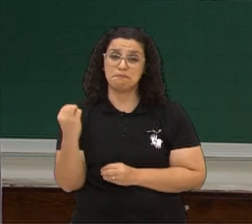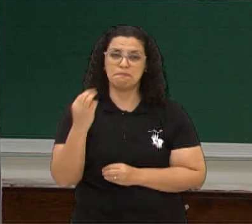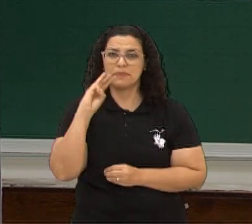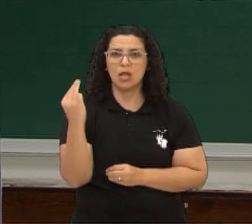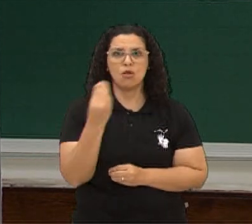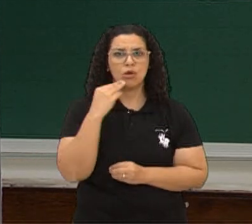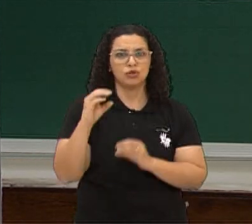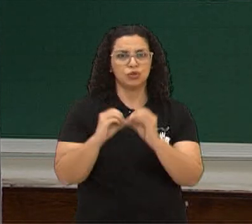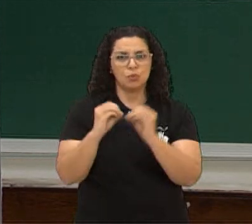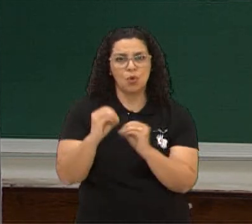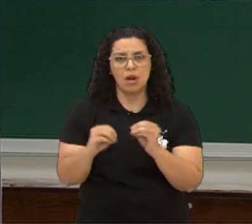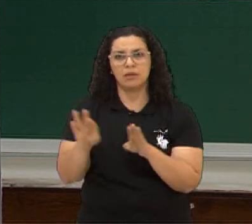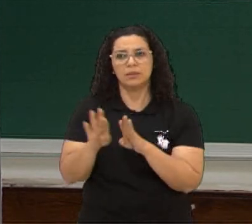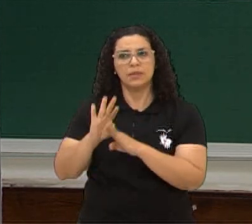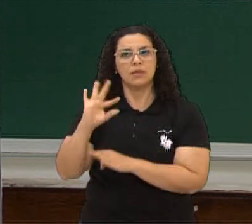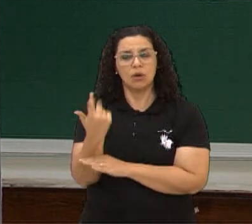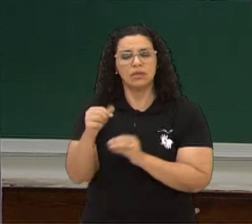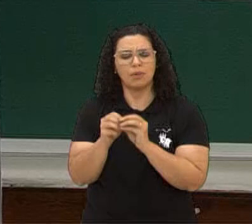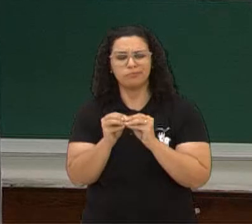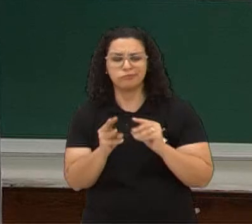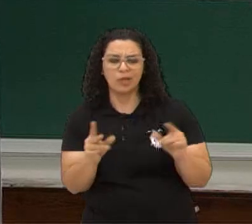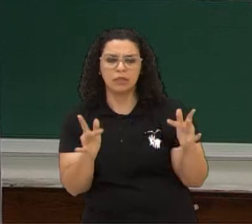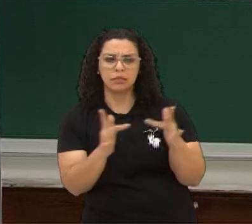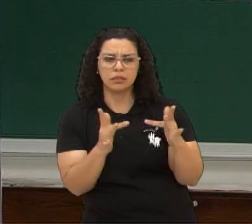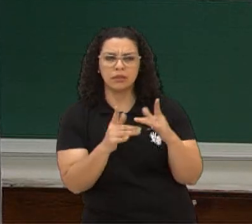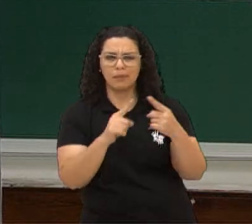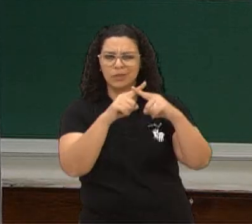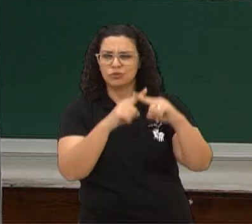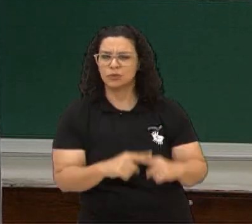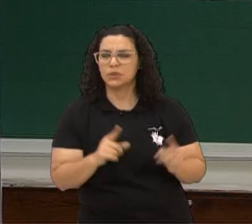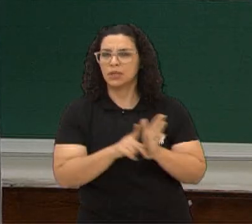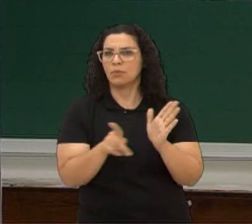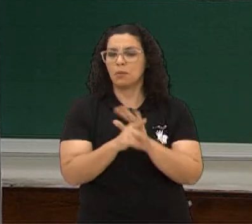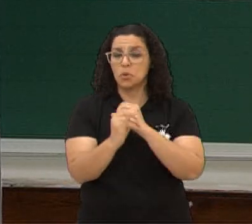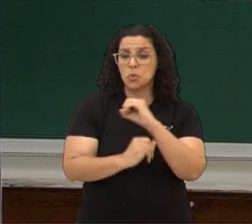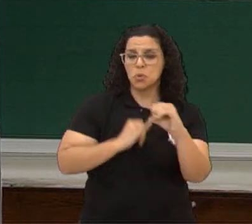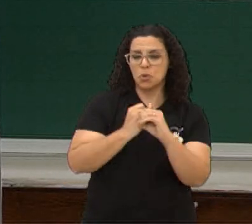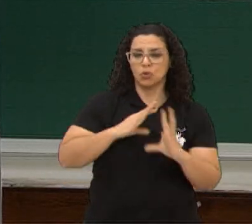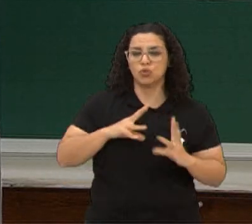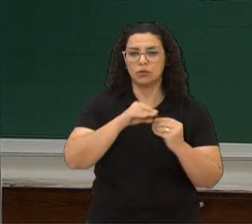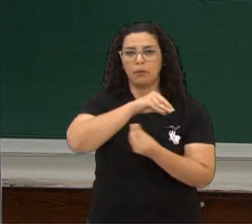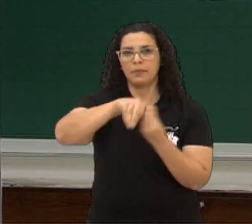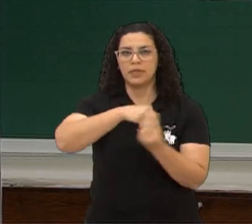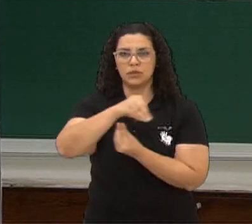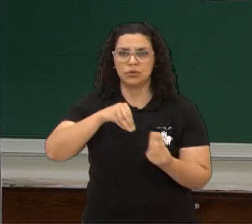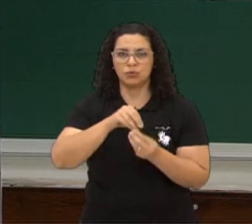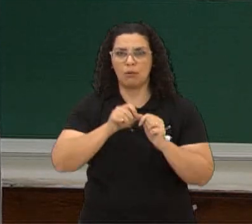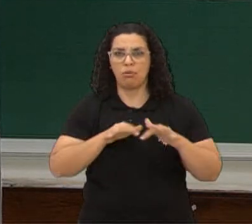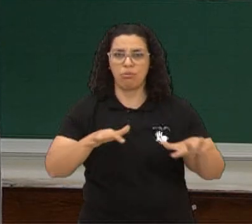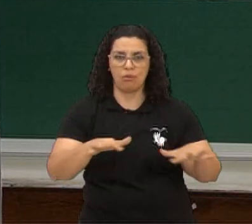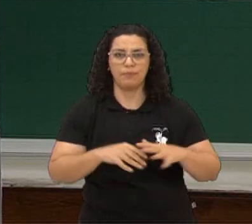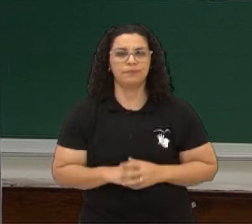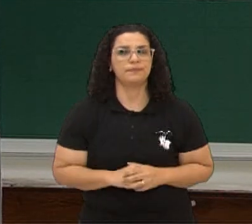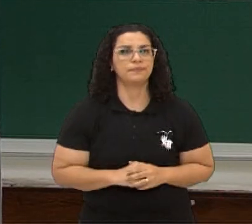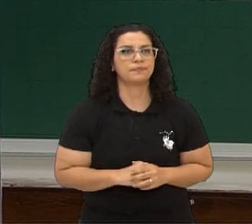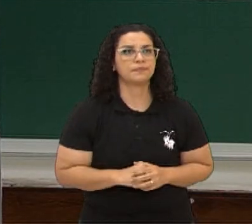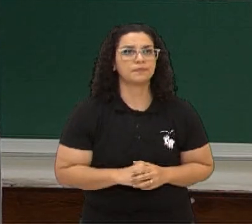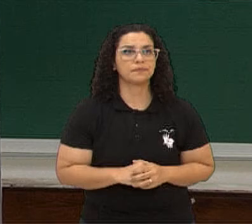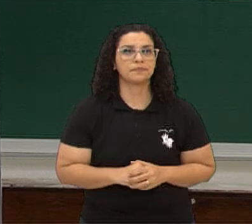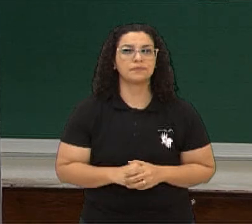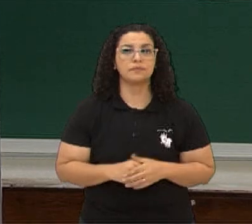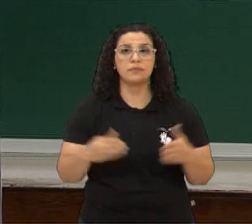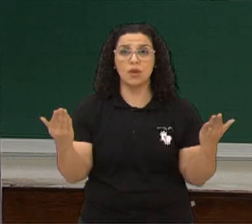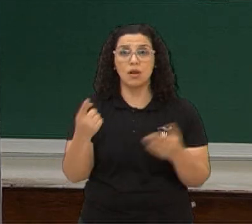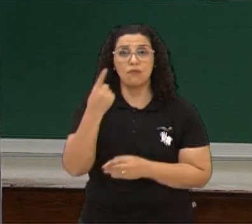moléculas, ainda assim vai ocorrer uma certa competição entre os íons todos que estão ali dentro da solução.